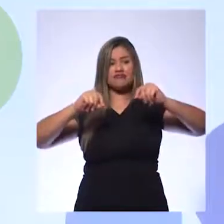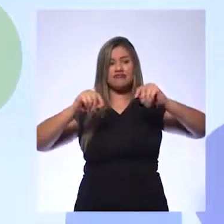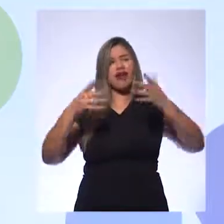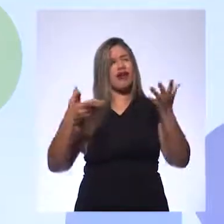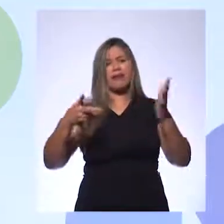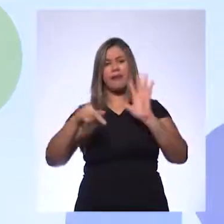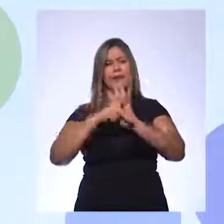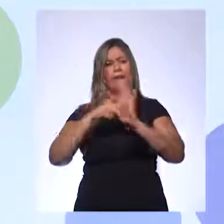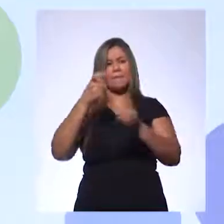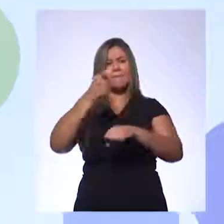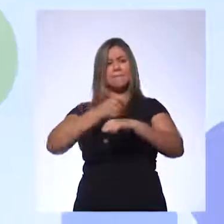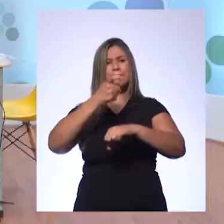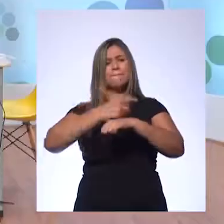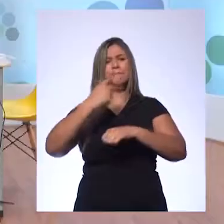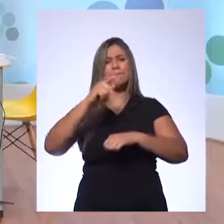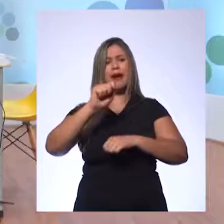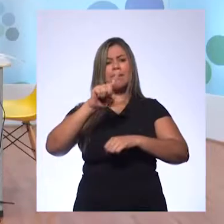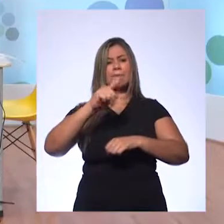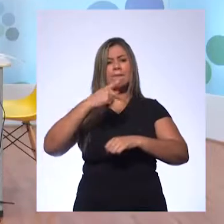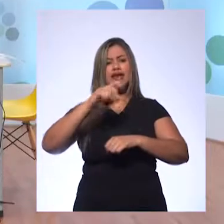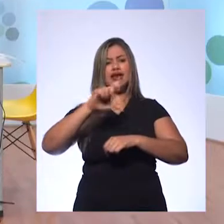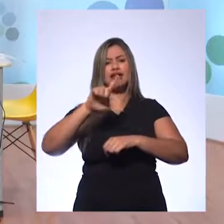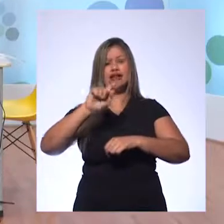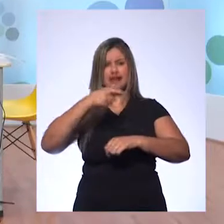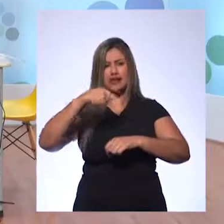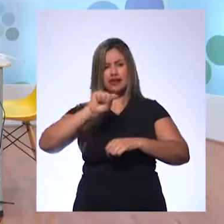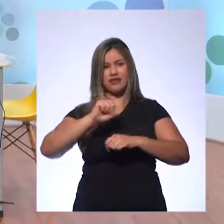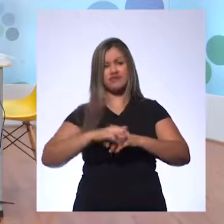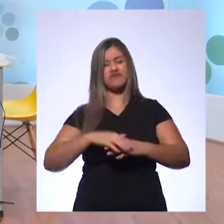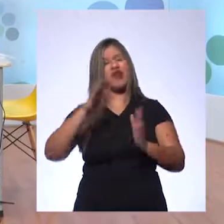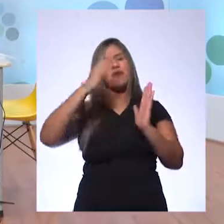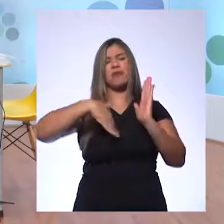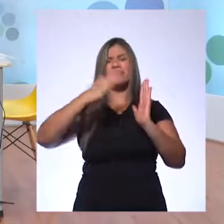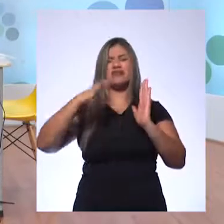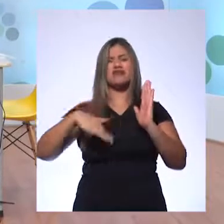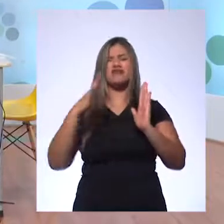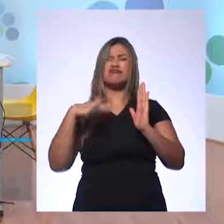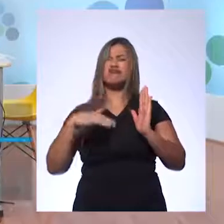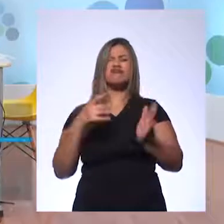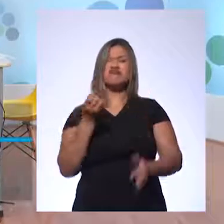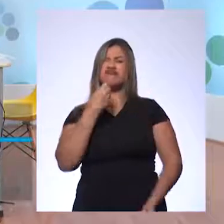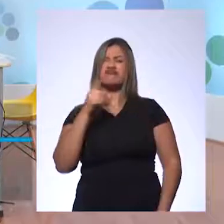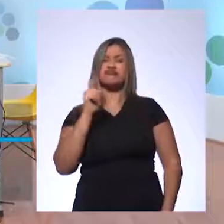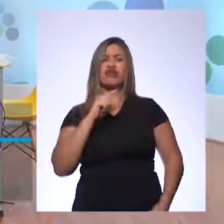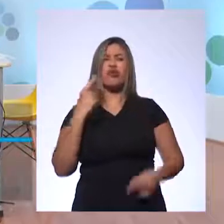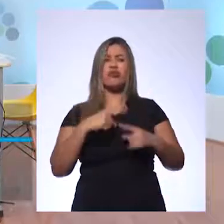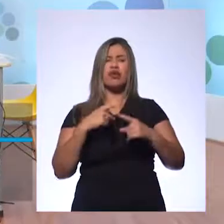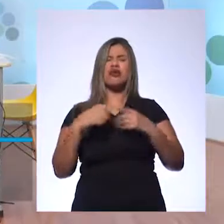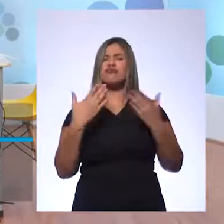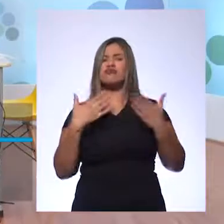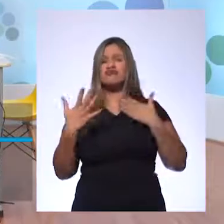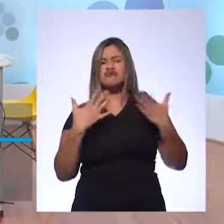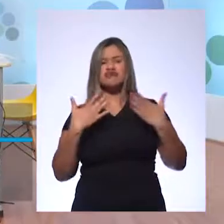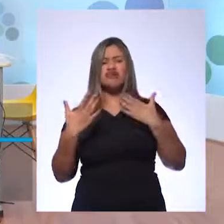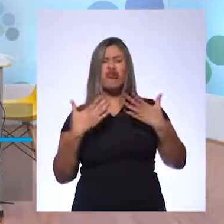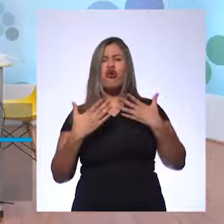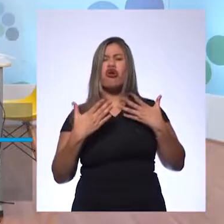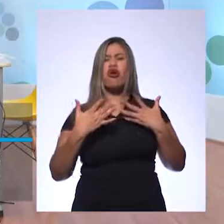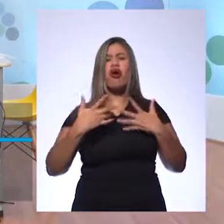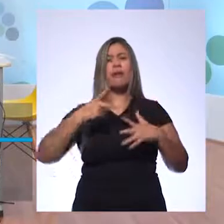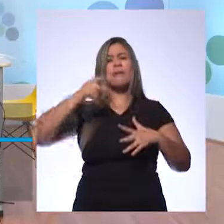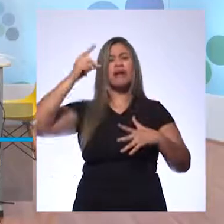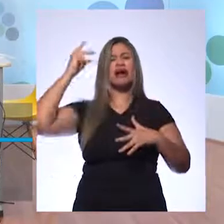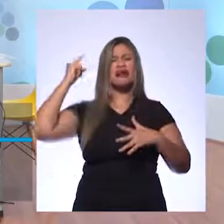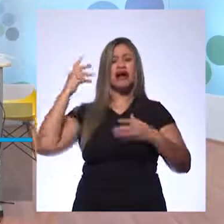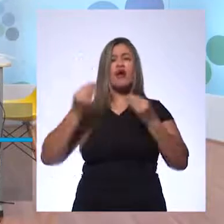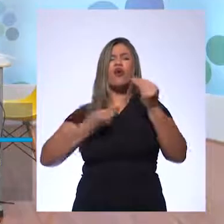ó simples que vai ser o nosso não quis pintar de verde tudo que a gente conversou é só que o mundo tinha esse